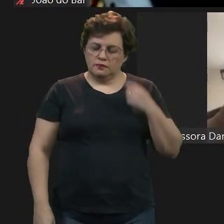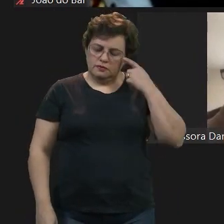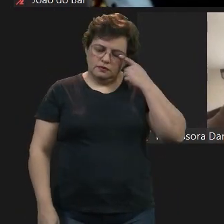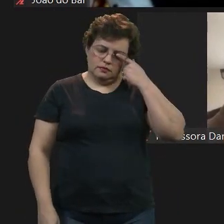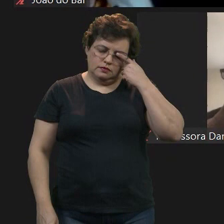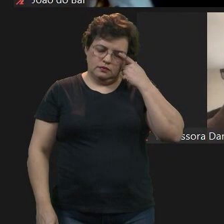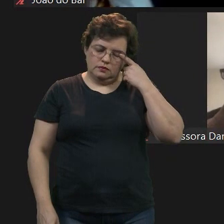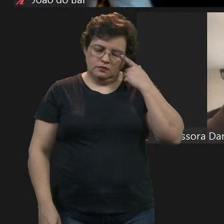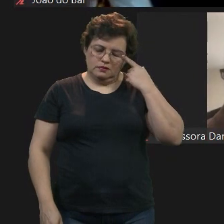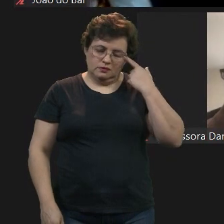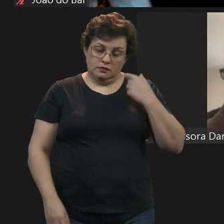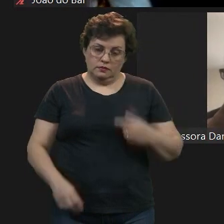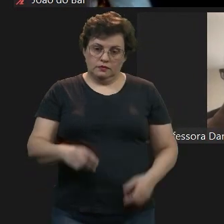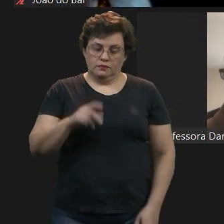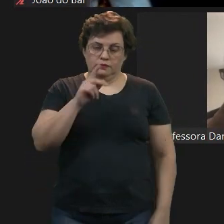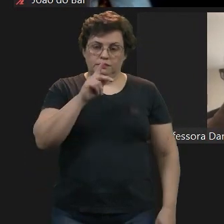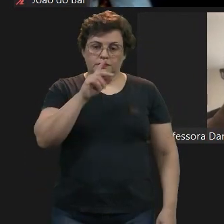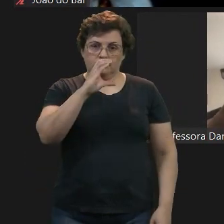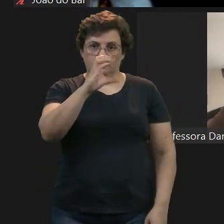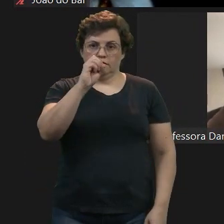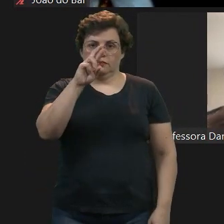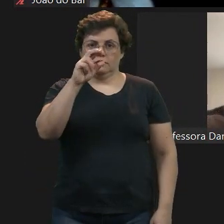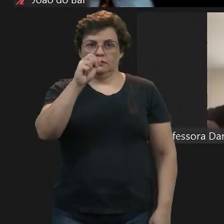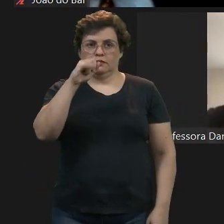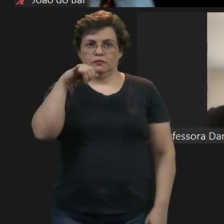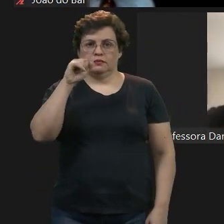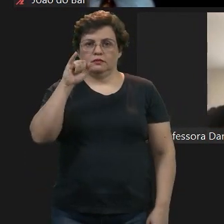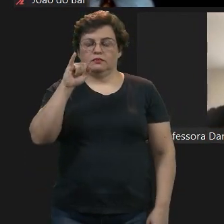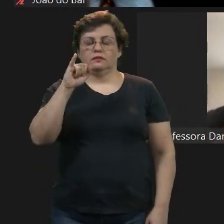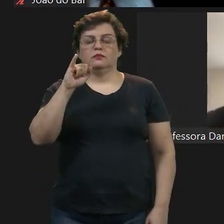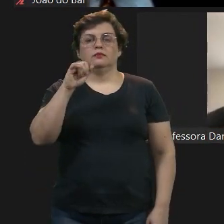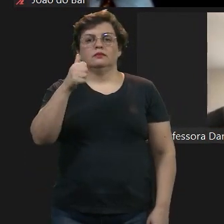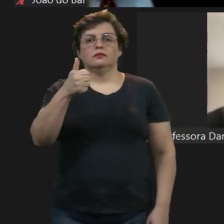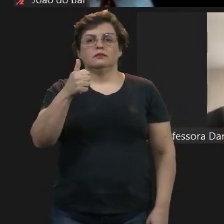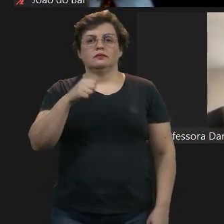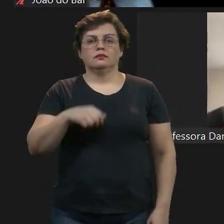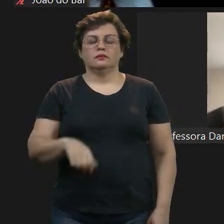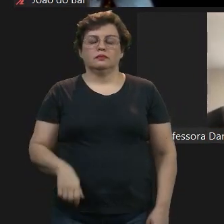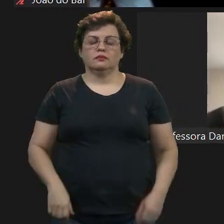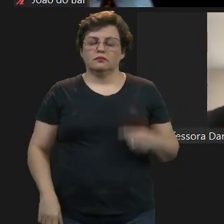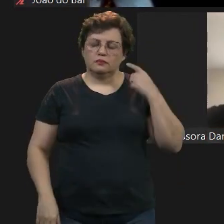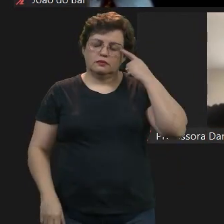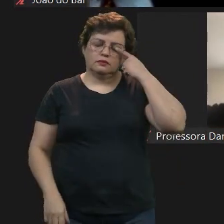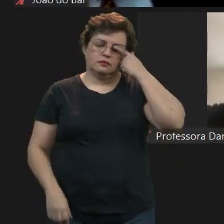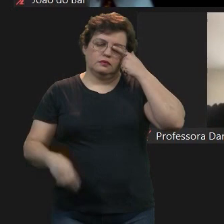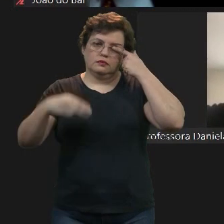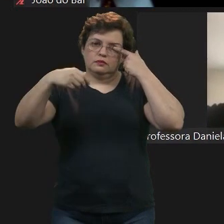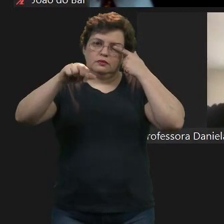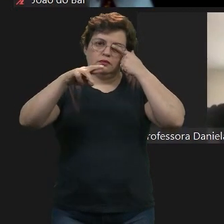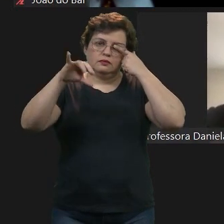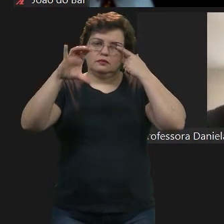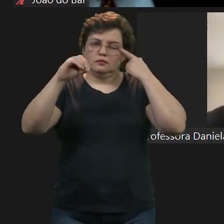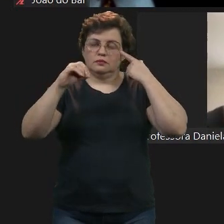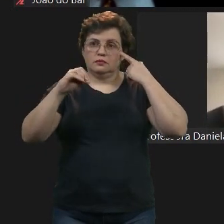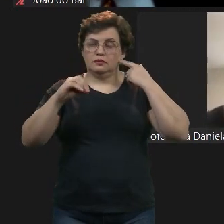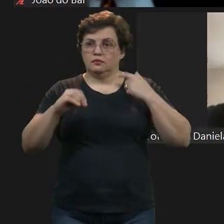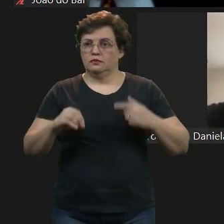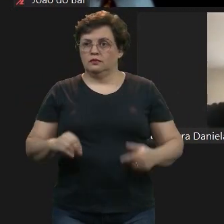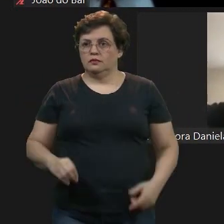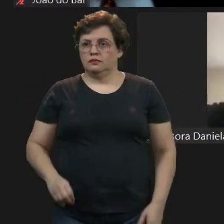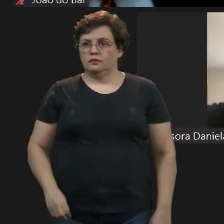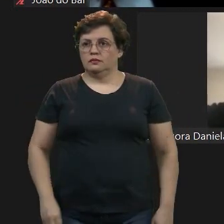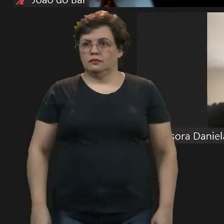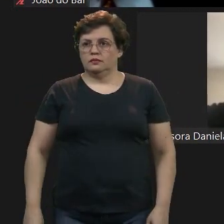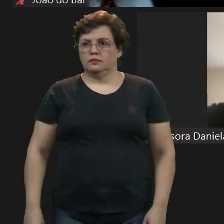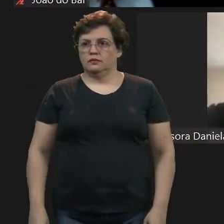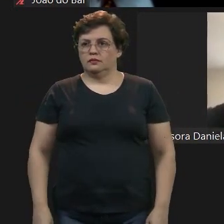presente. Vereador Professor Mário Coraini Júnior. Presente. Vereador Maurício Roberto. Presente.